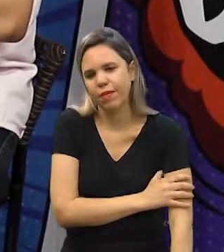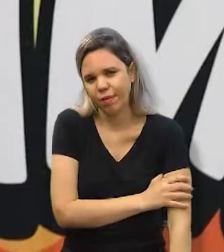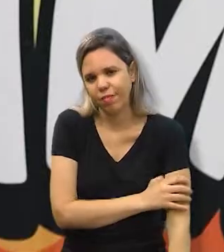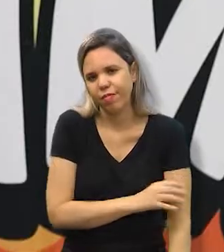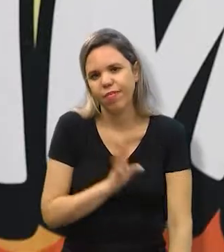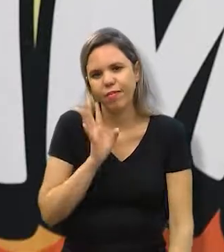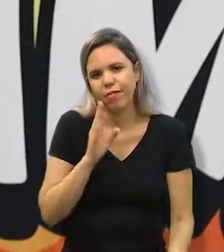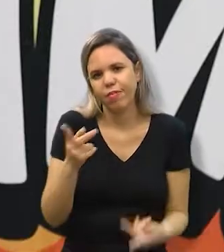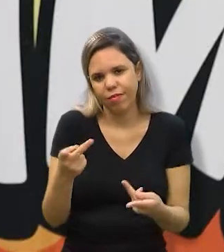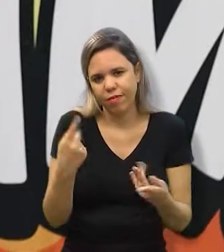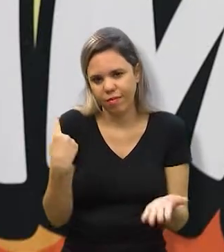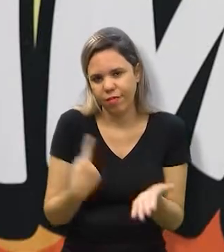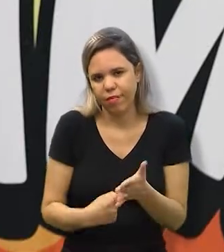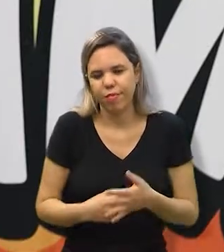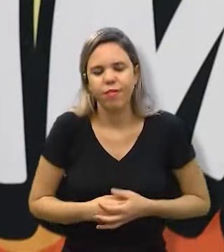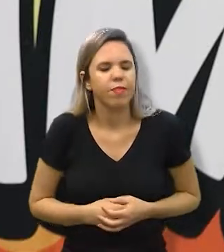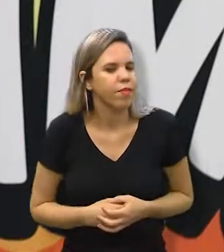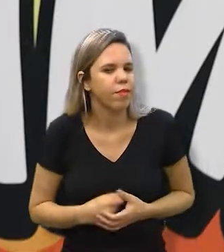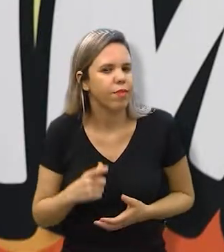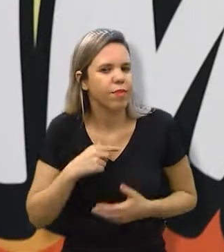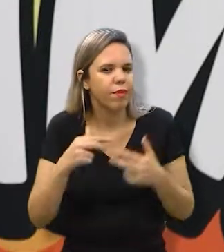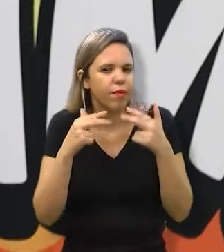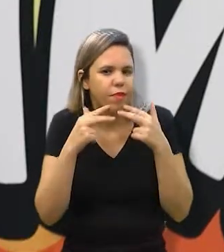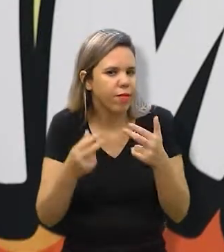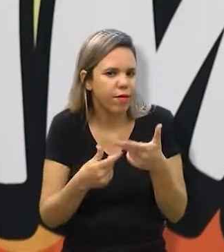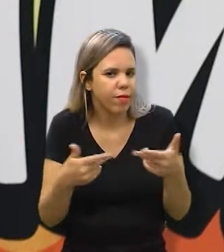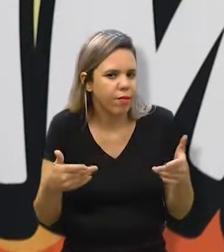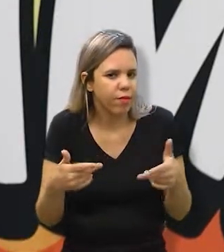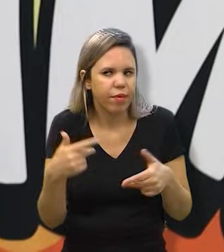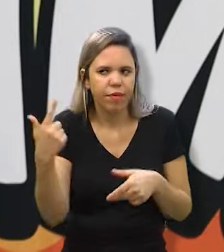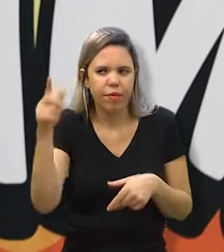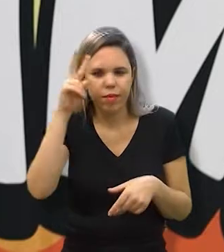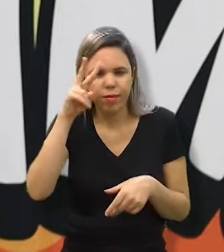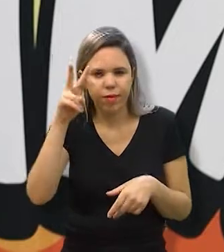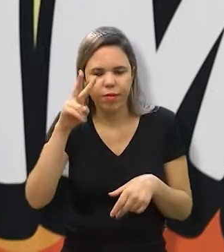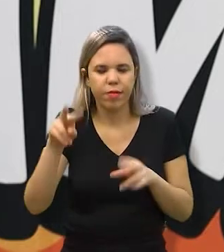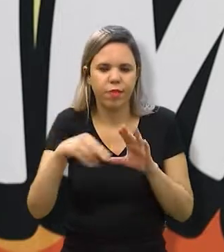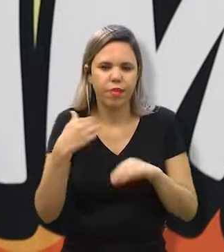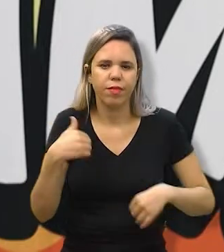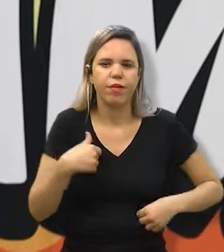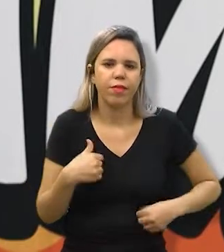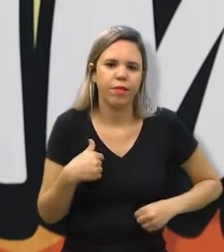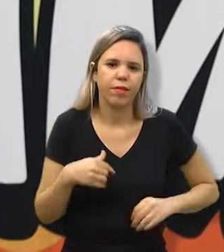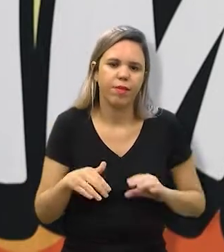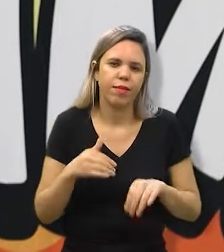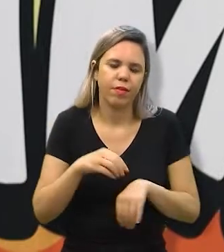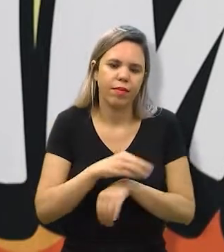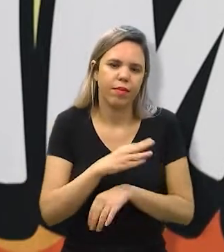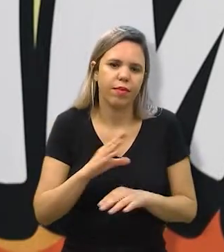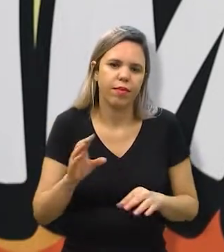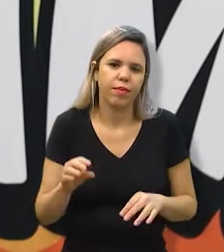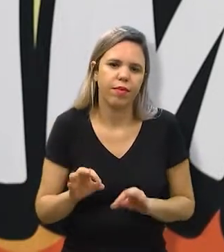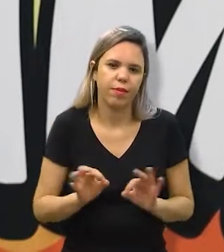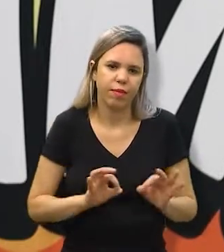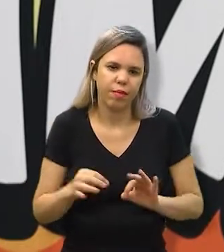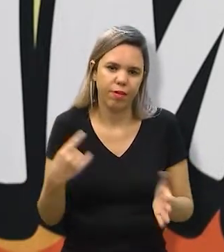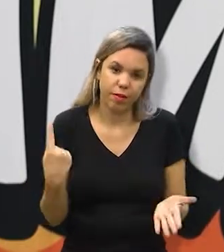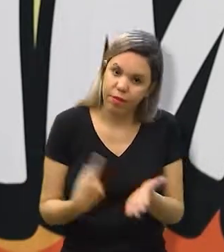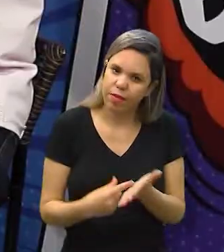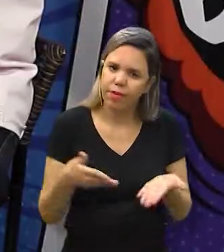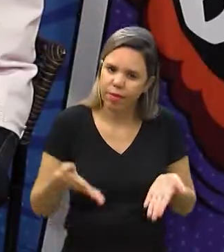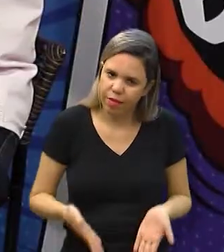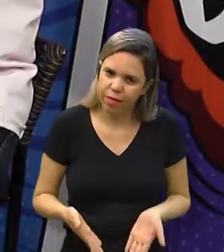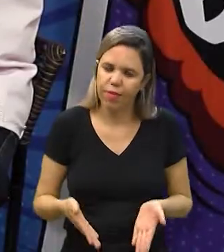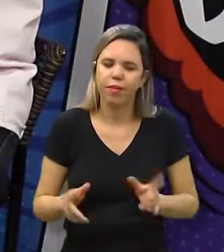vocês. Valeu, convite feito, hein? Tendo novidade, outras histórias, é só mandar uma mensagem para nossa produção,